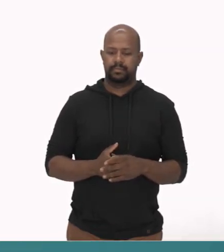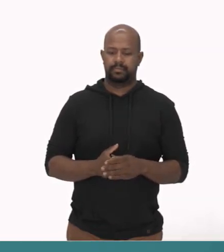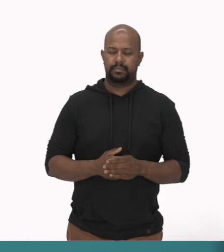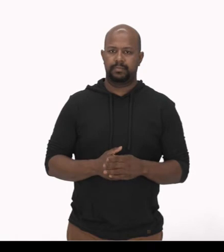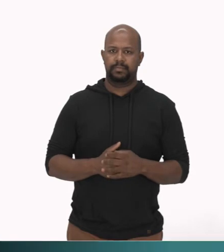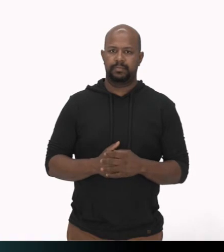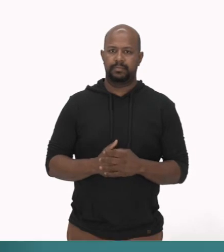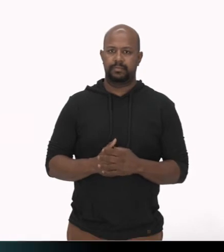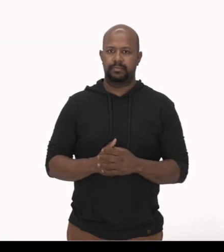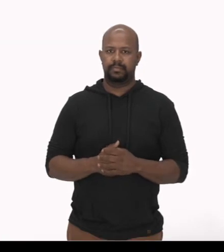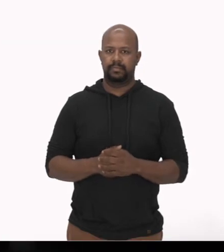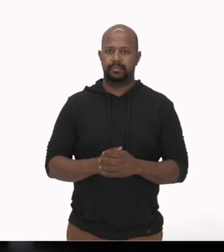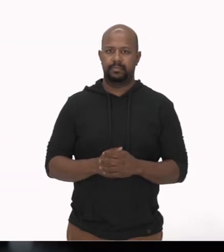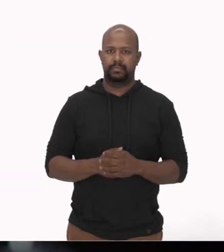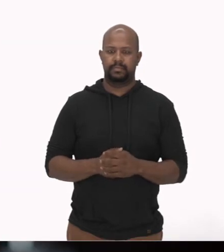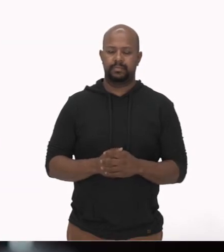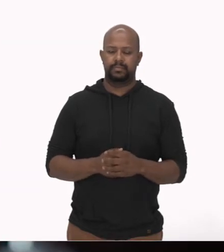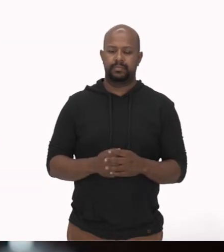woof.